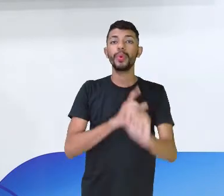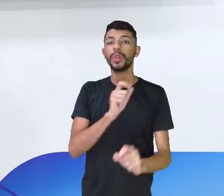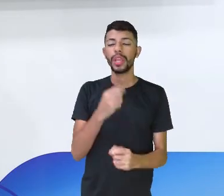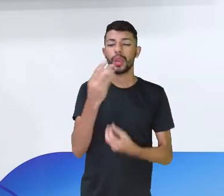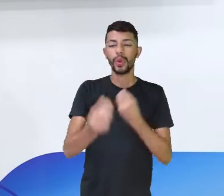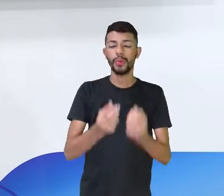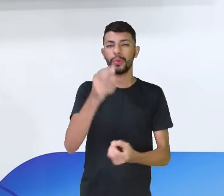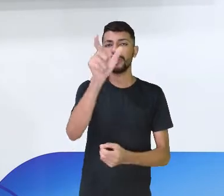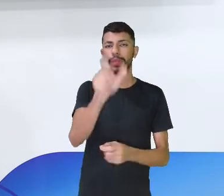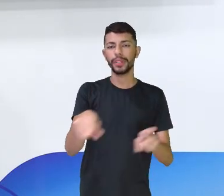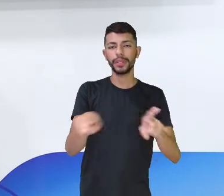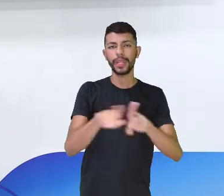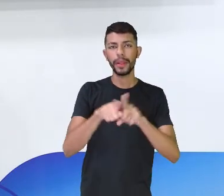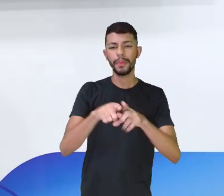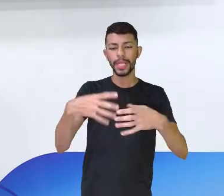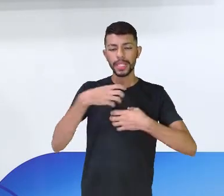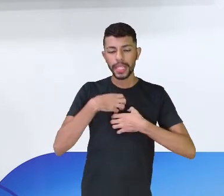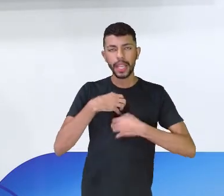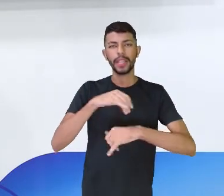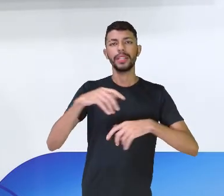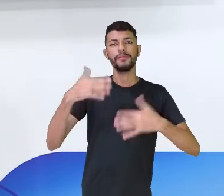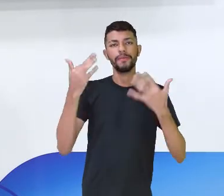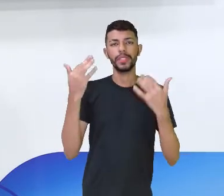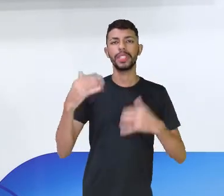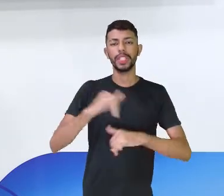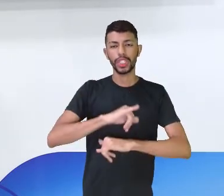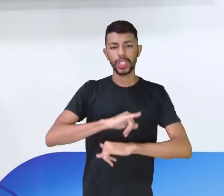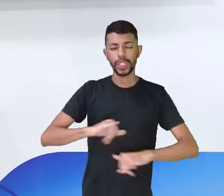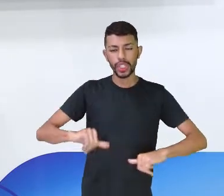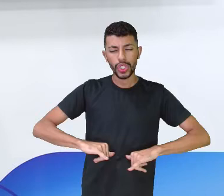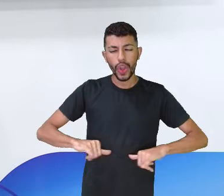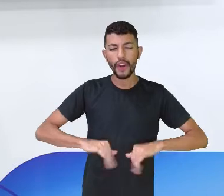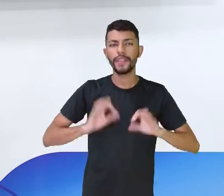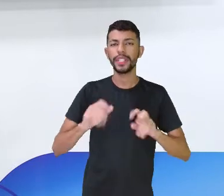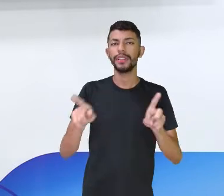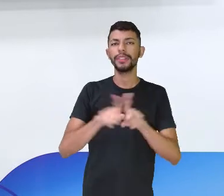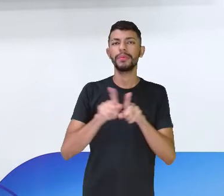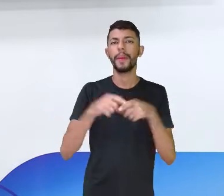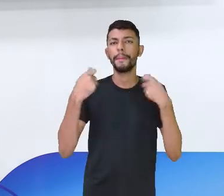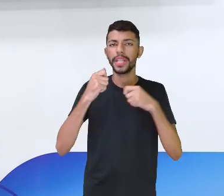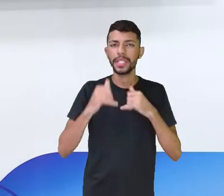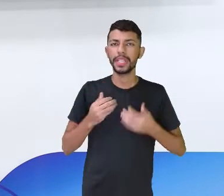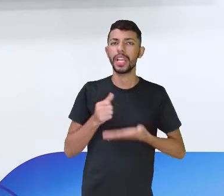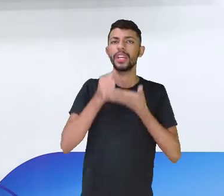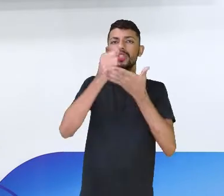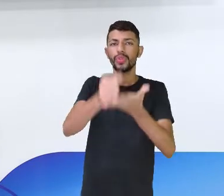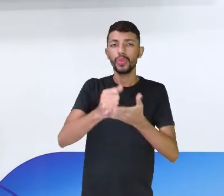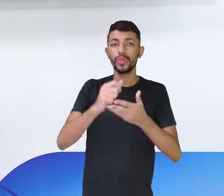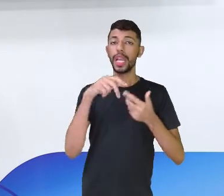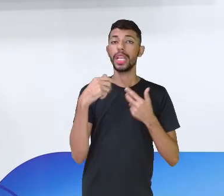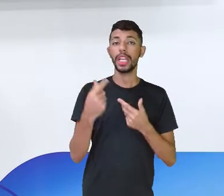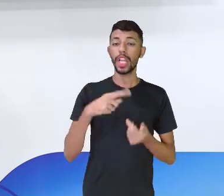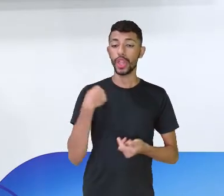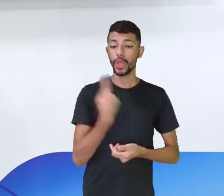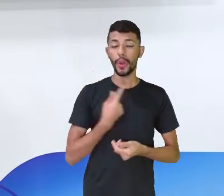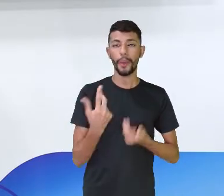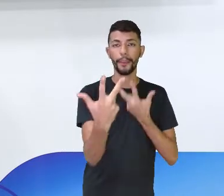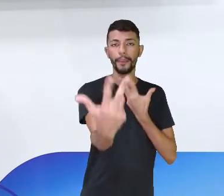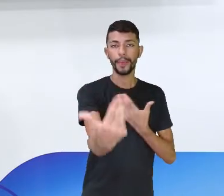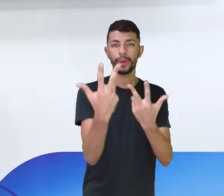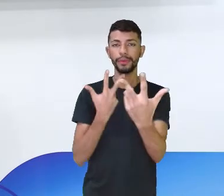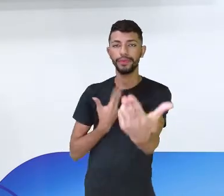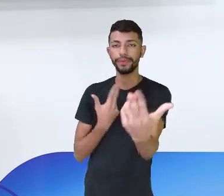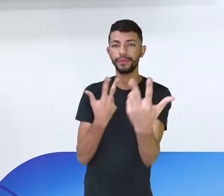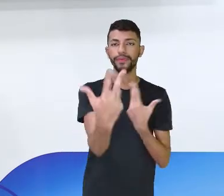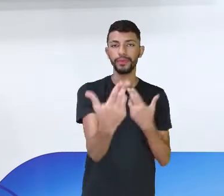que sofre, né, que precisa de ajuda e que a gente também tem essas mesmas necessidades. Esse é um exercício